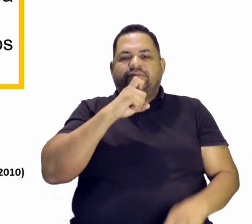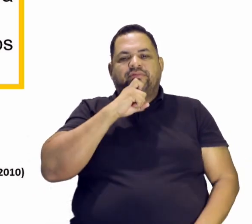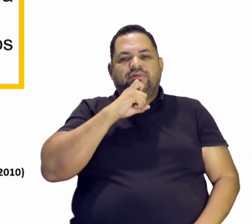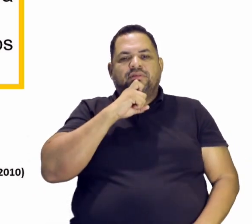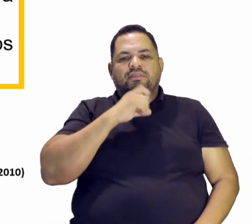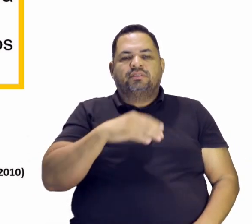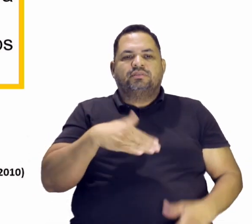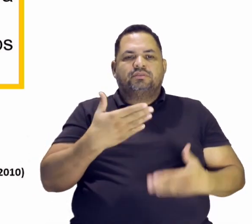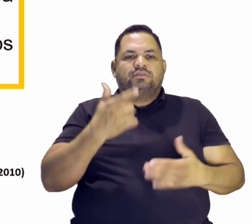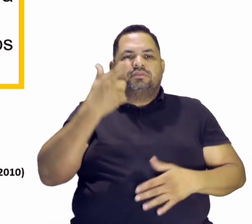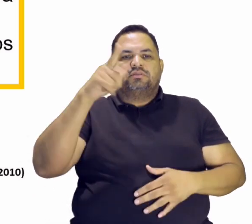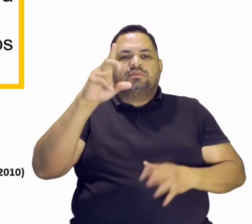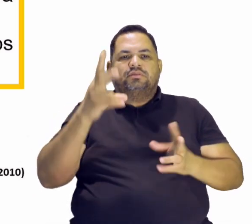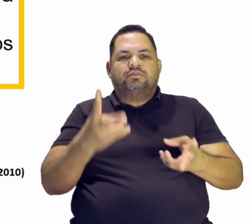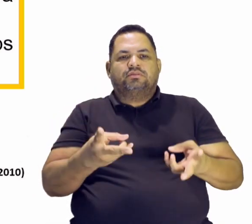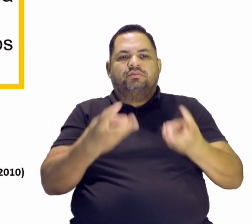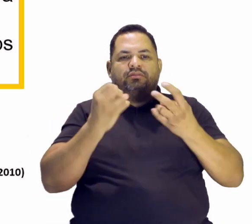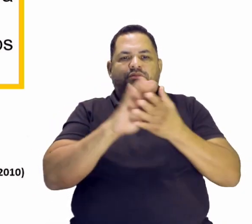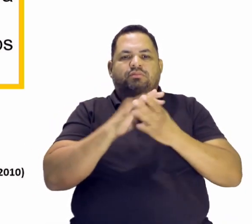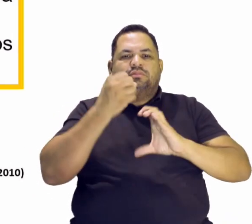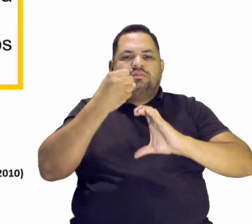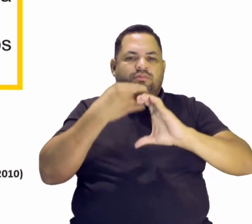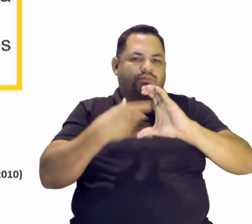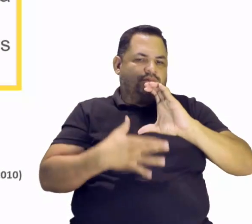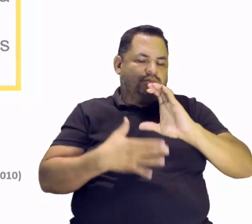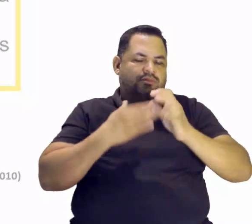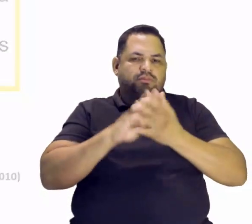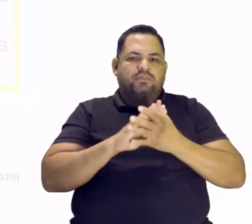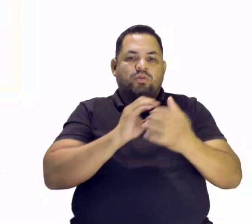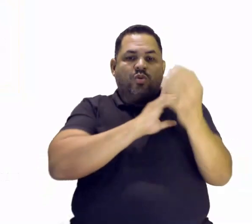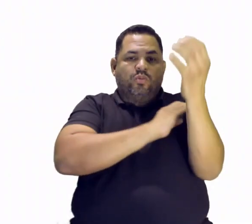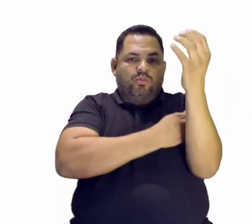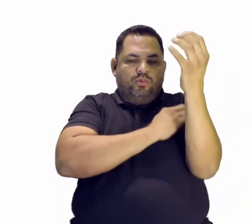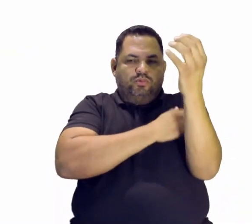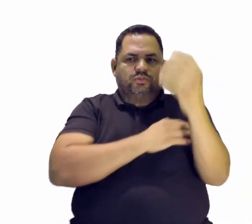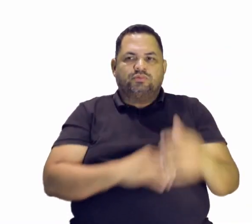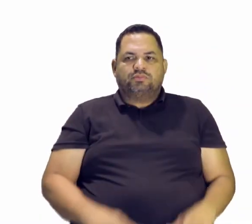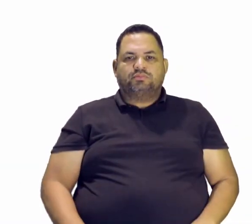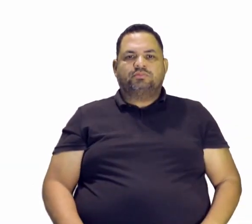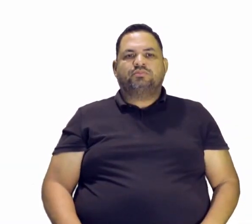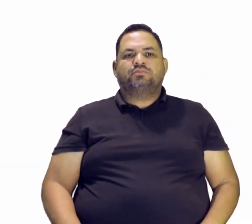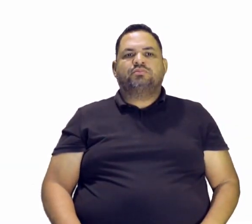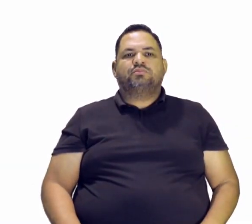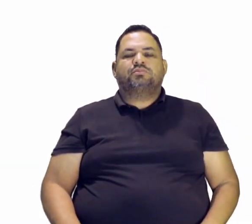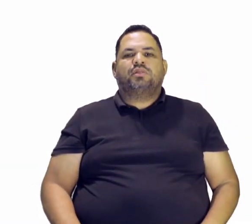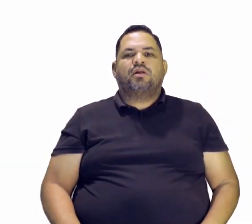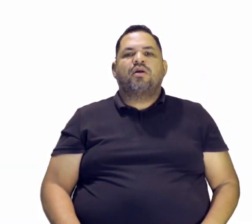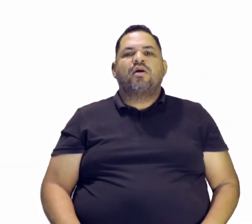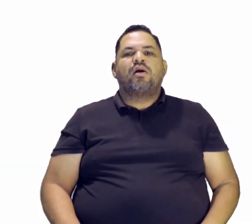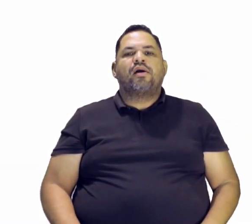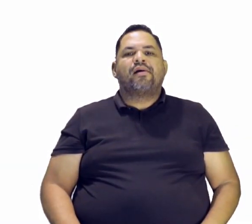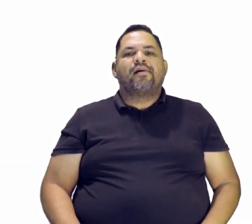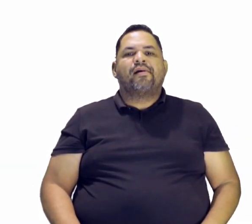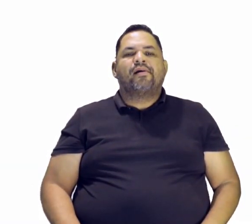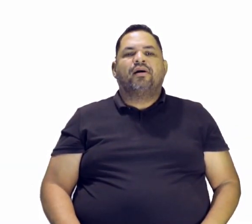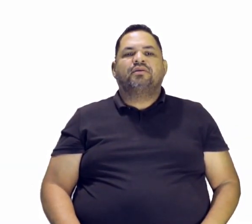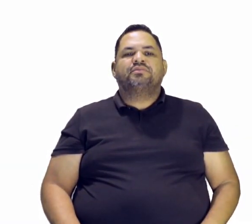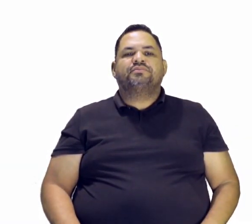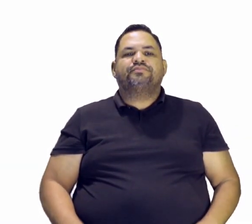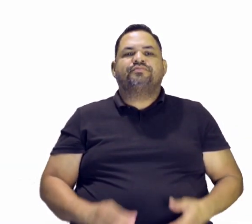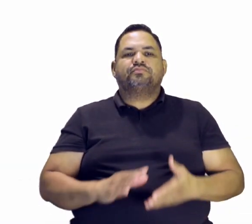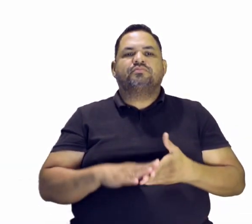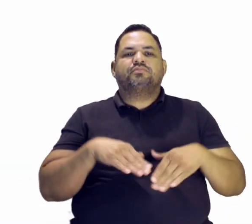já consegue perceber a função do músculo. O que mais, prof? E aí a gente agora vê quais são